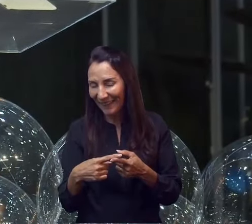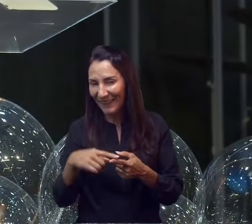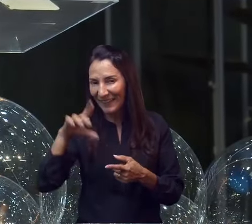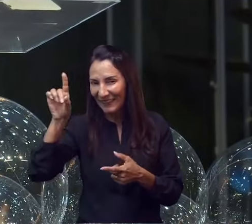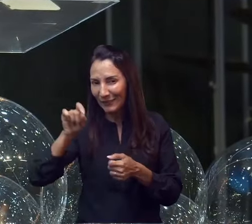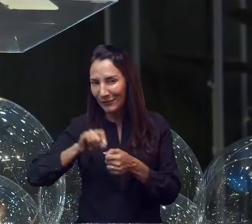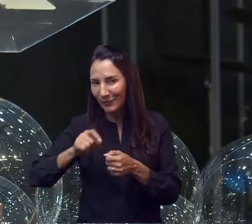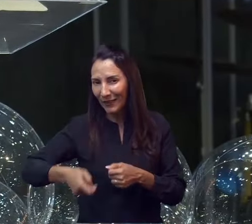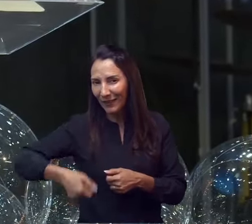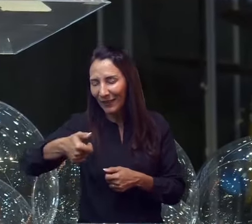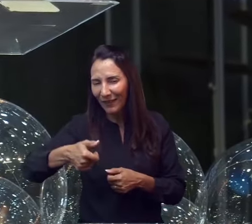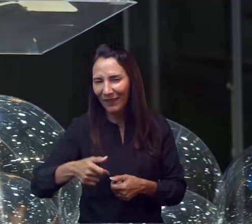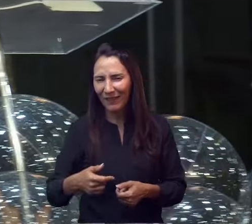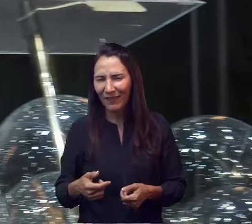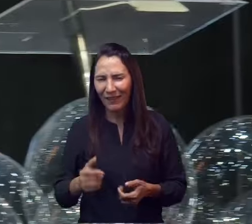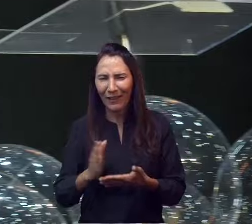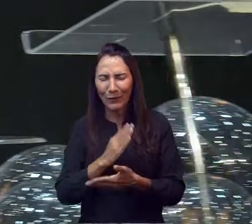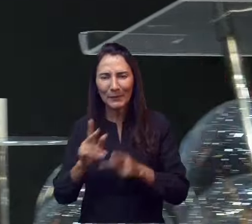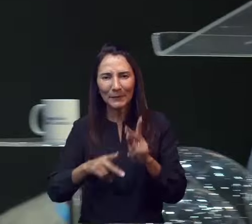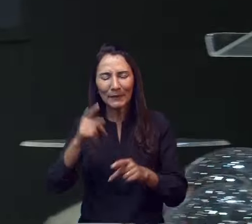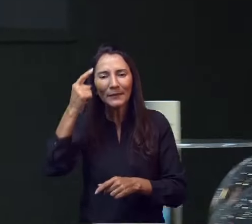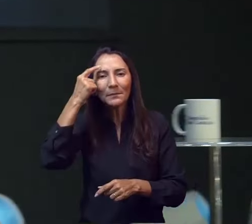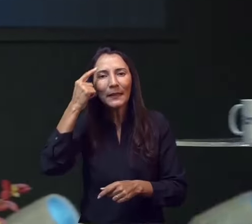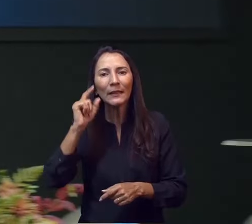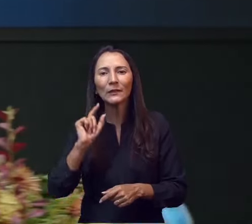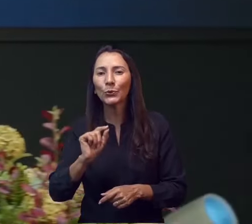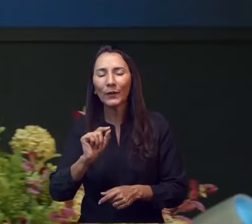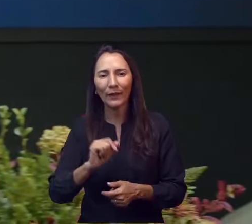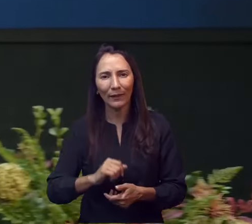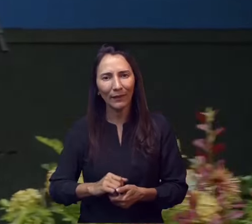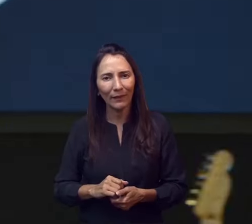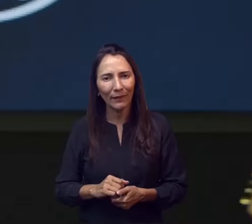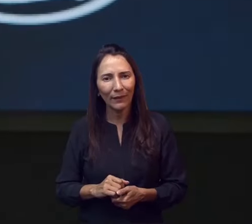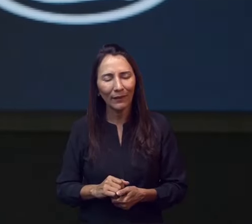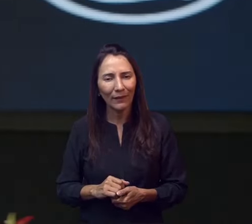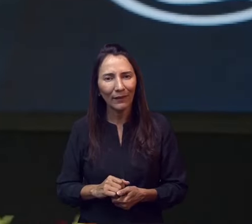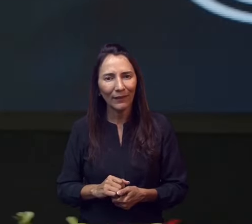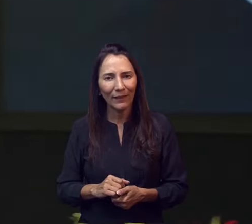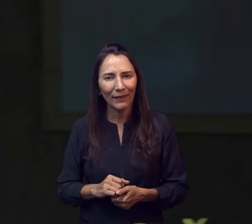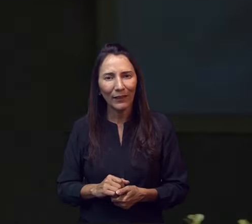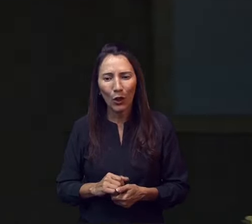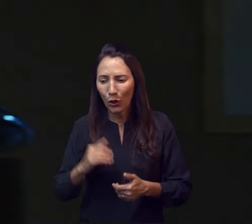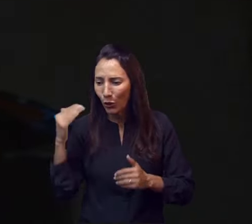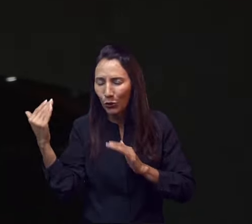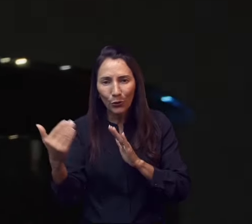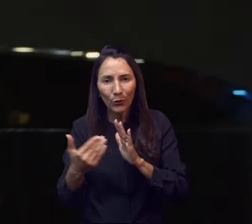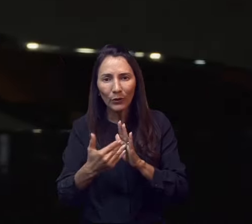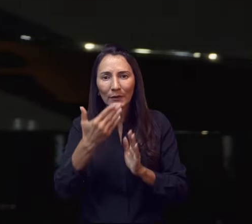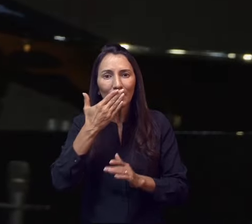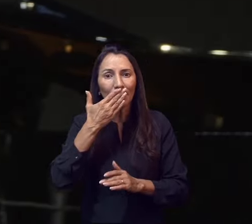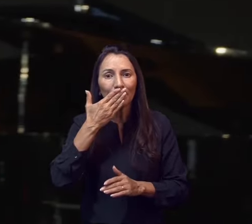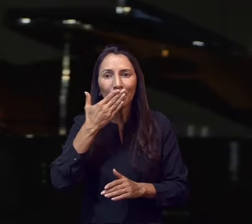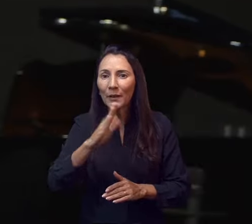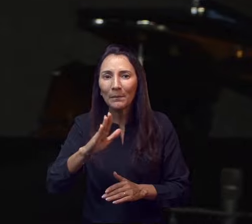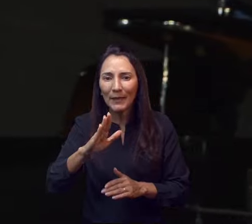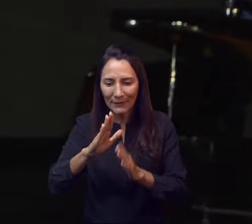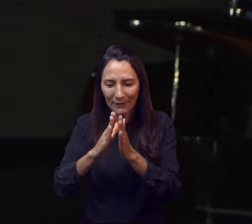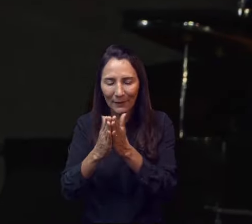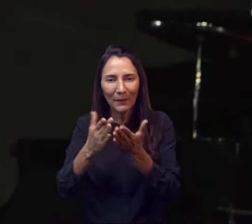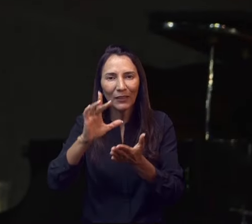pensamos porque tem gente que pensa que as promessas da Bíblia tão soltas todas as promessas da Bíblia eu tô dizendo